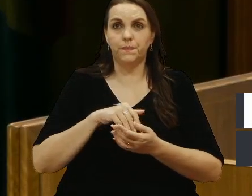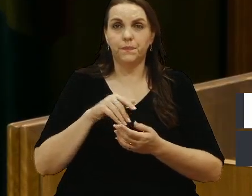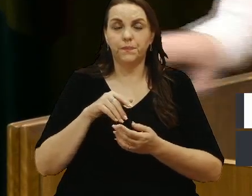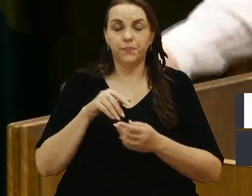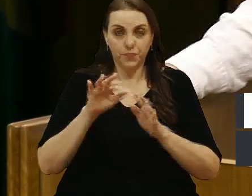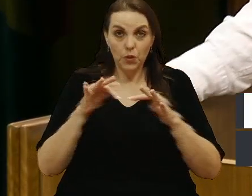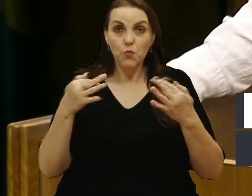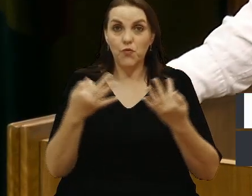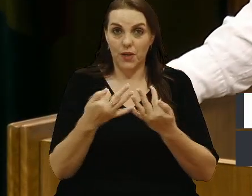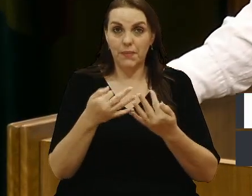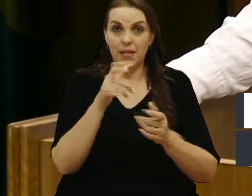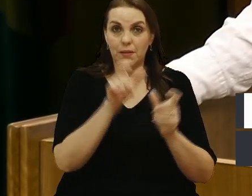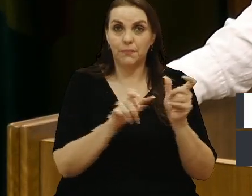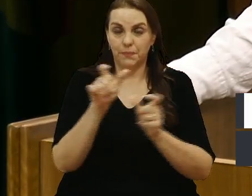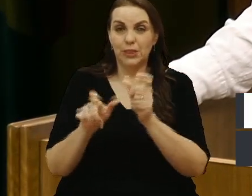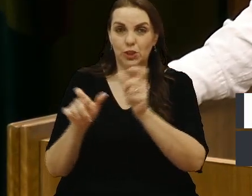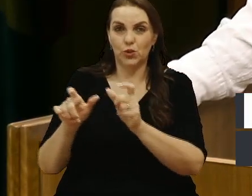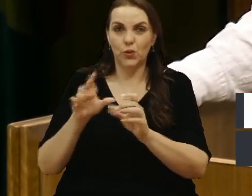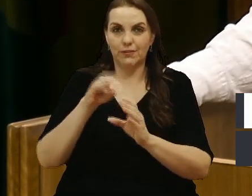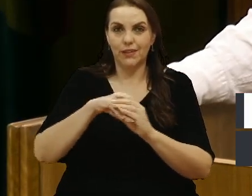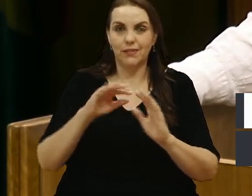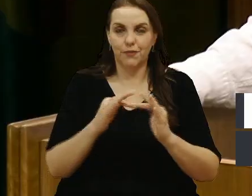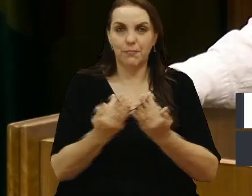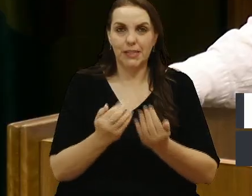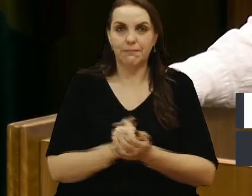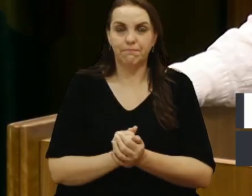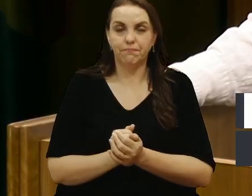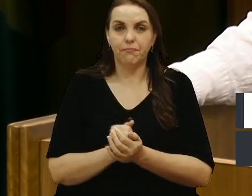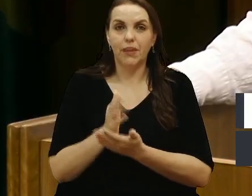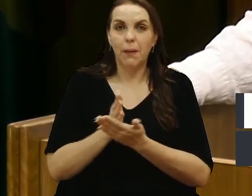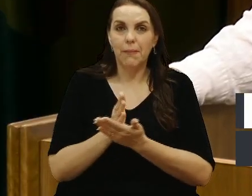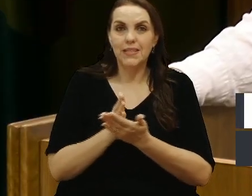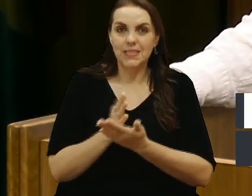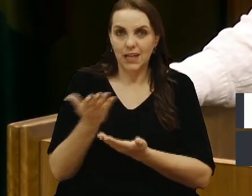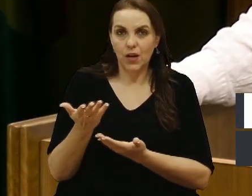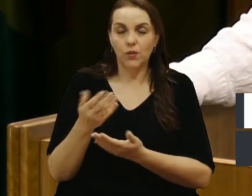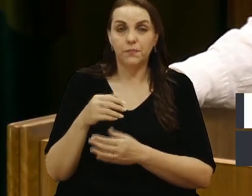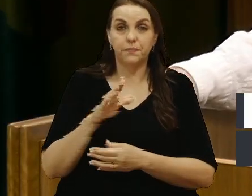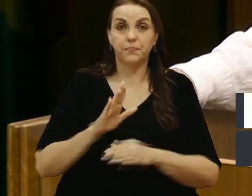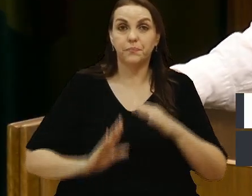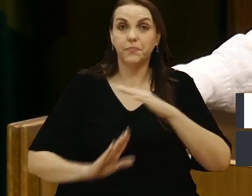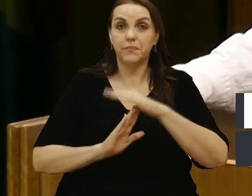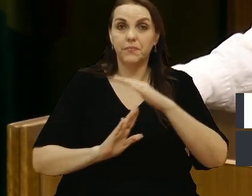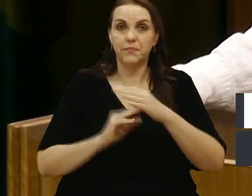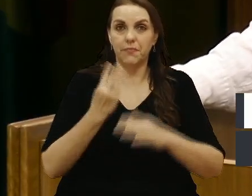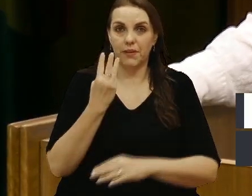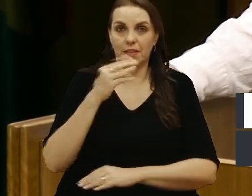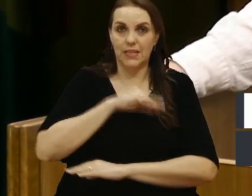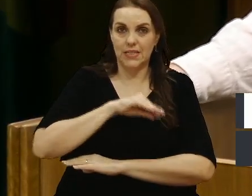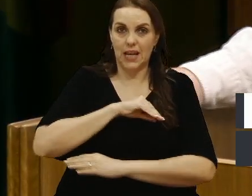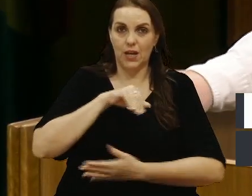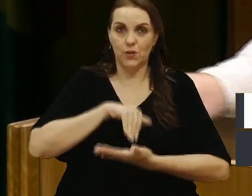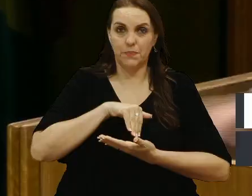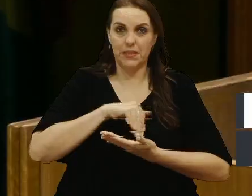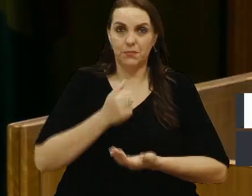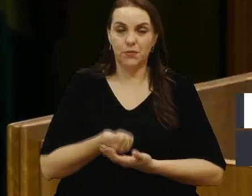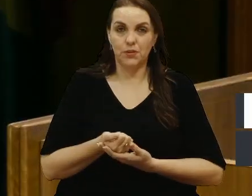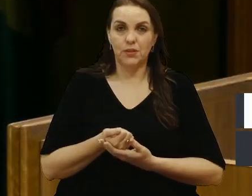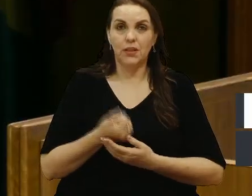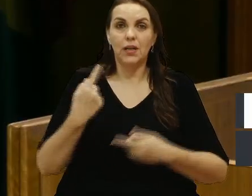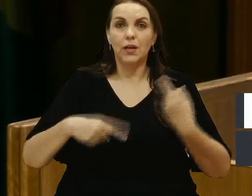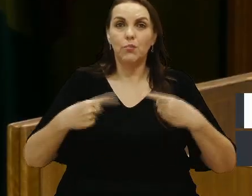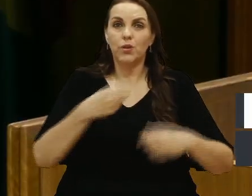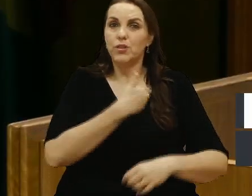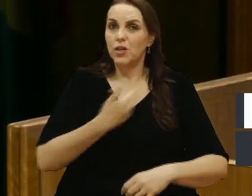por família, né? Na família. E a Bolsa Parcial, no máximo, 3 salários mínimos. Uma parte, vereador Libardi. Política pública não se